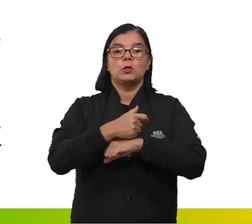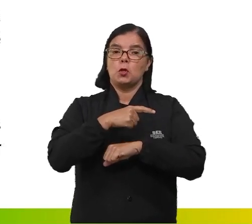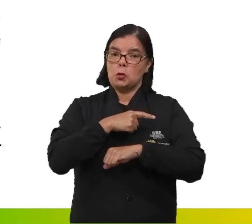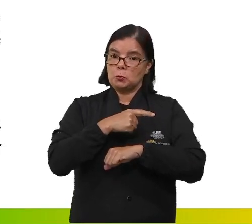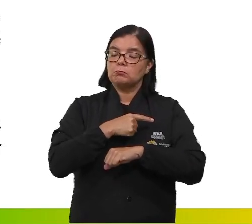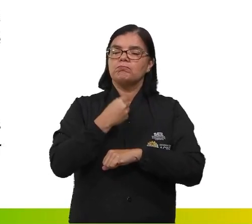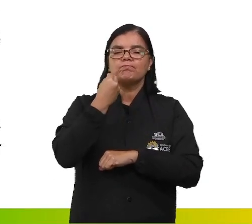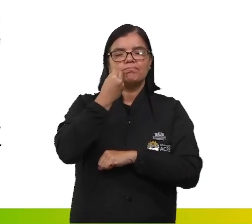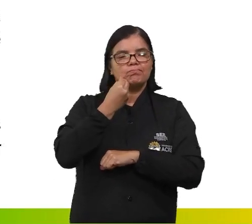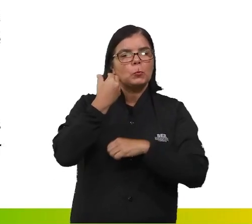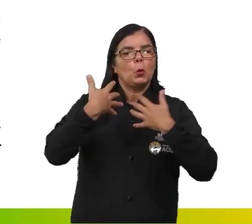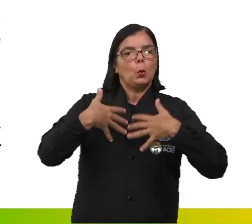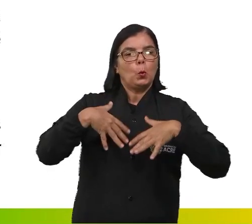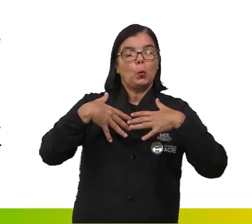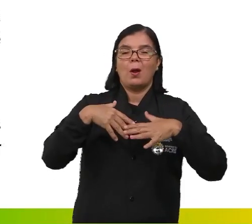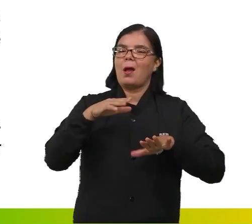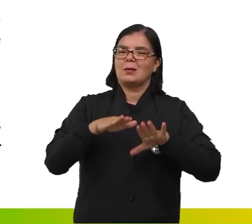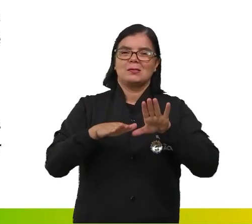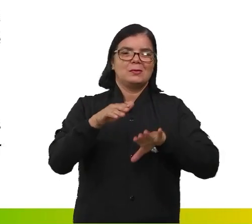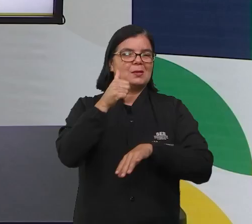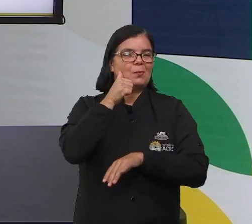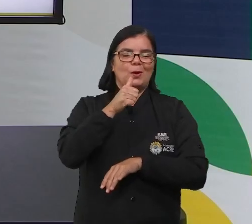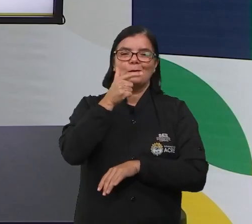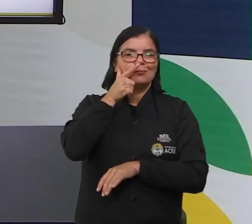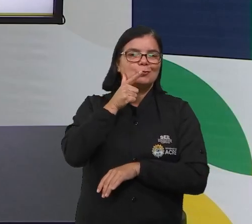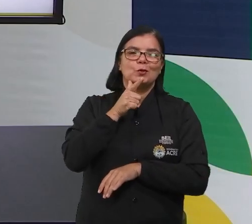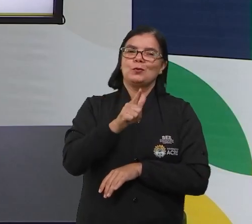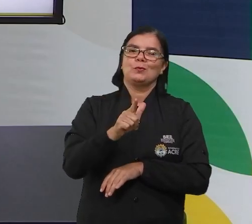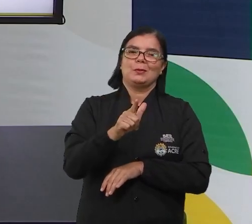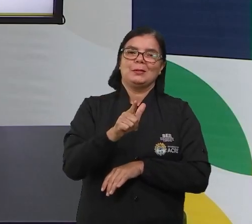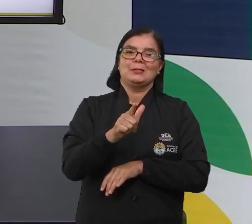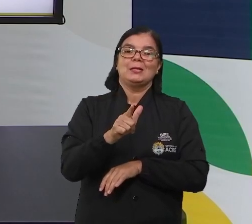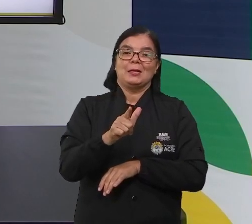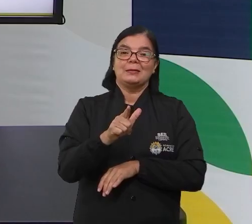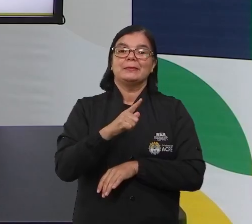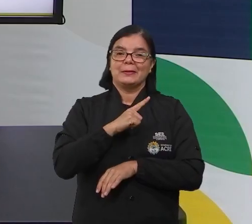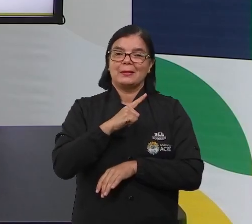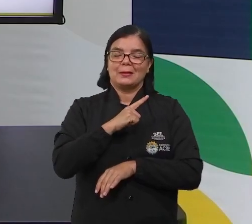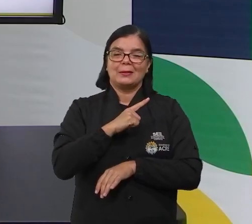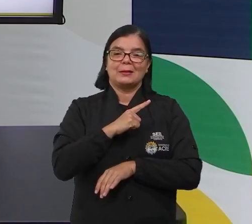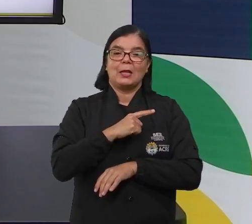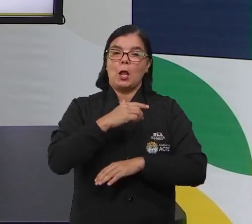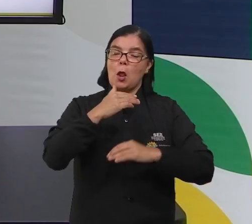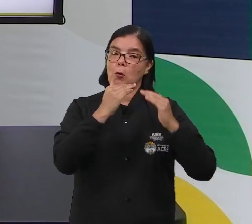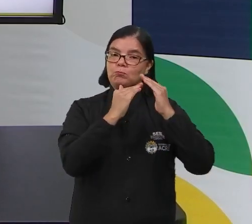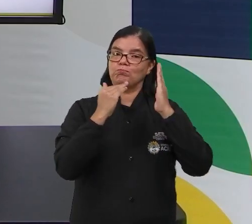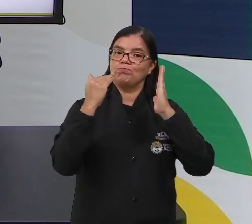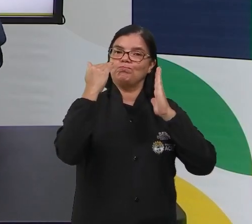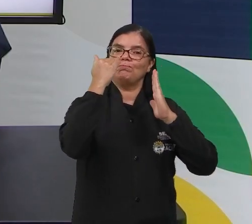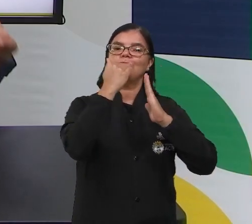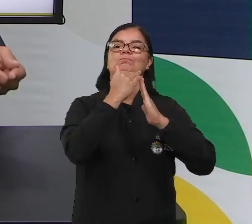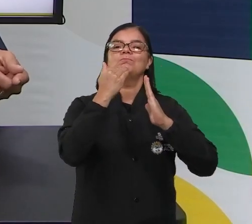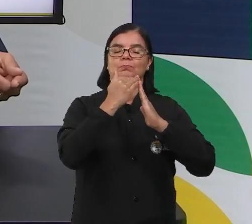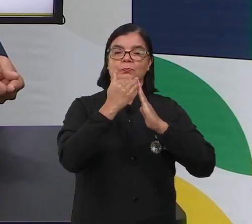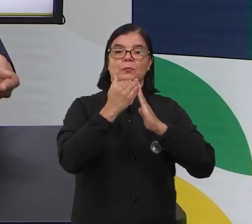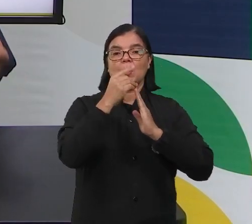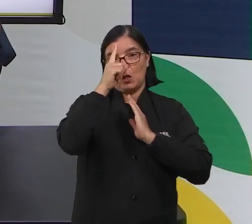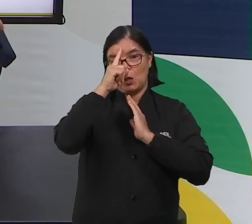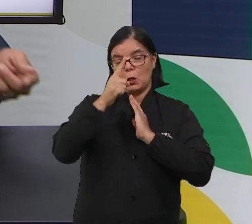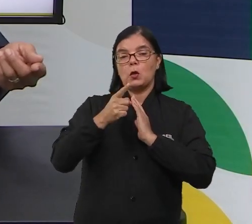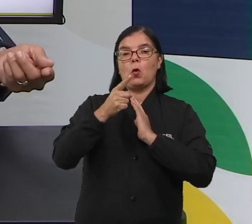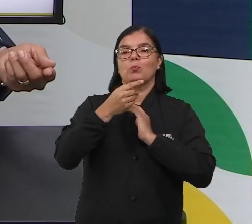grande experiência, nem sempre isso quer dizer que a mulher vai exercer um cargo que